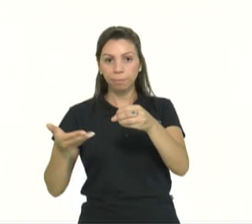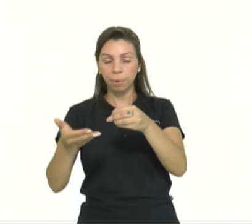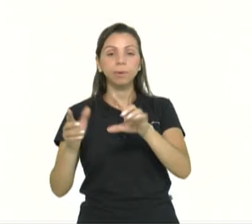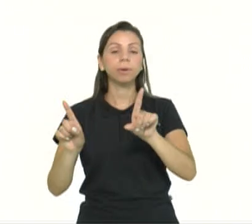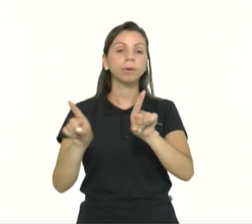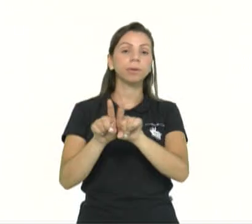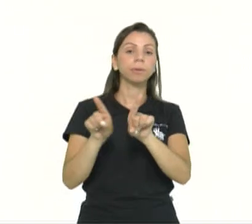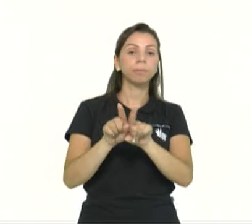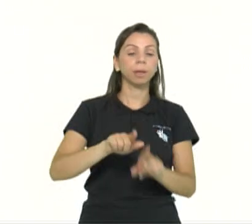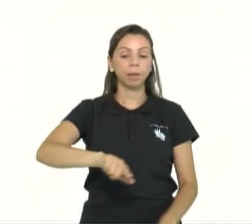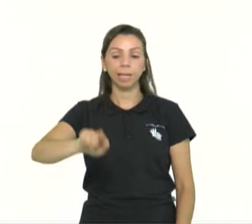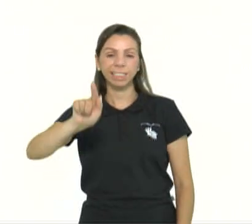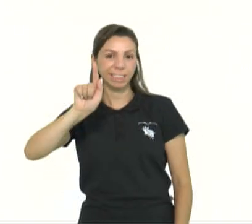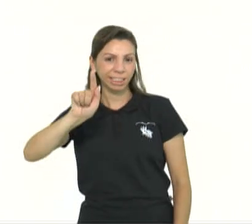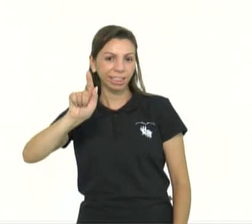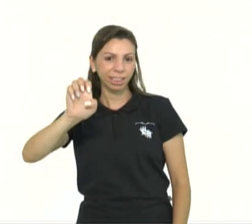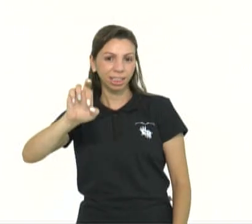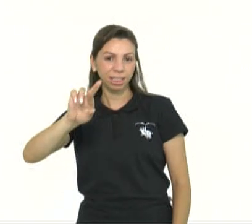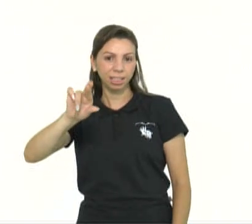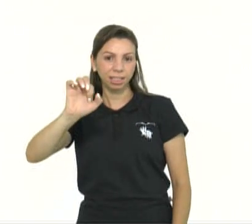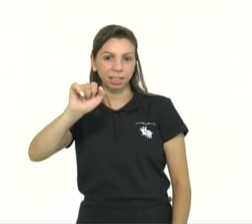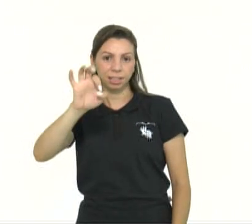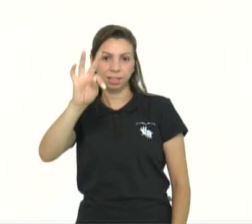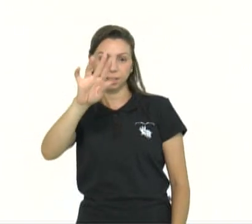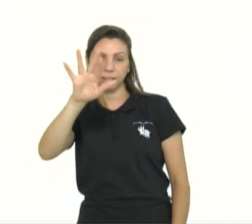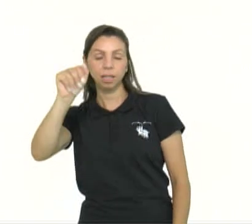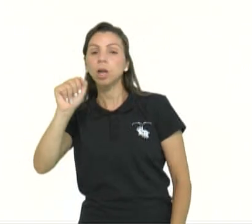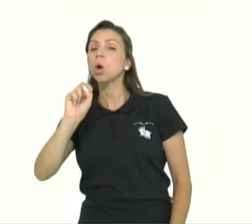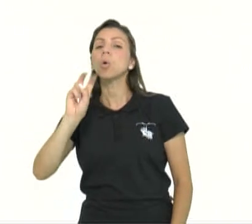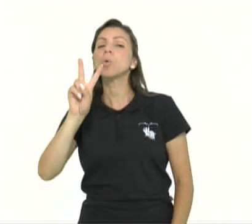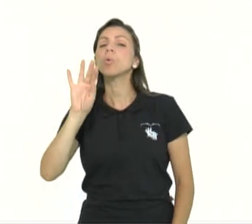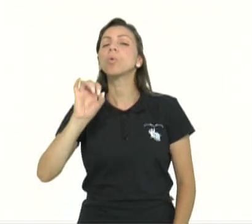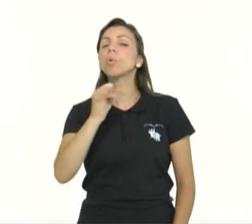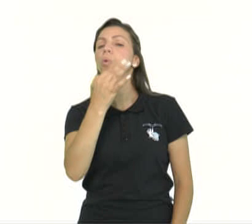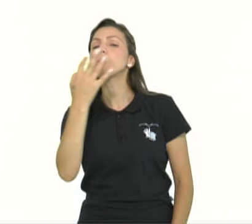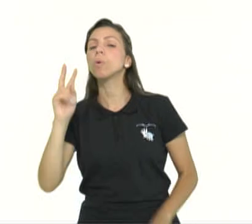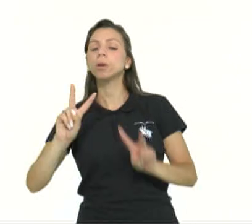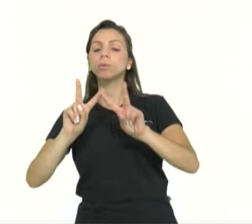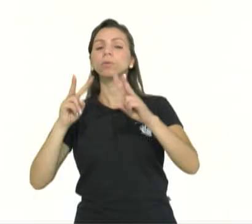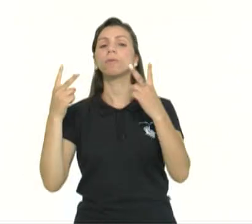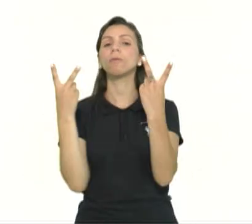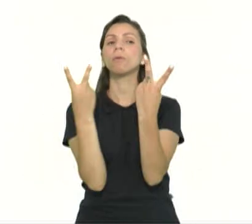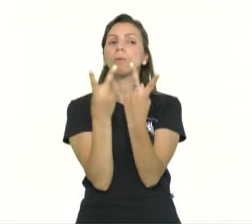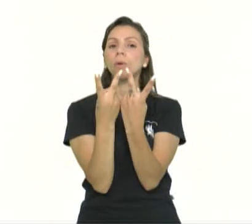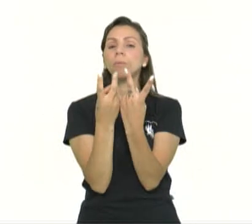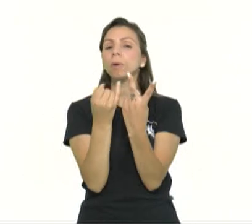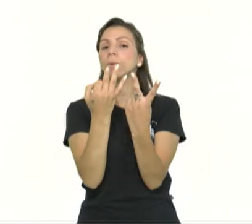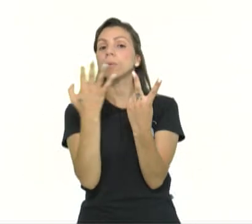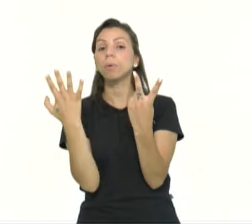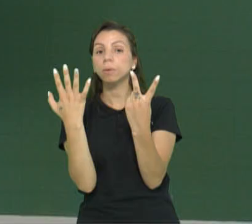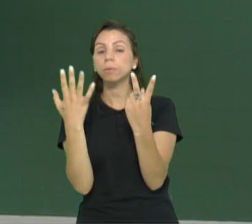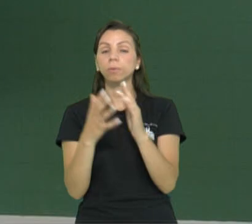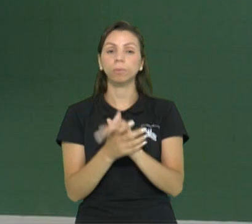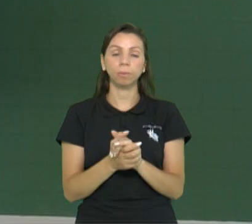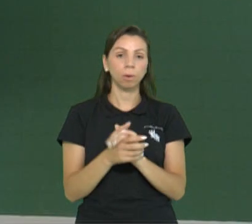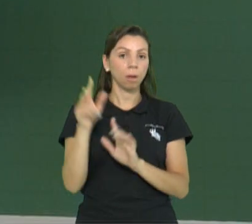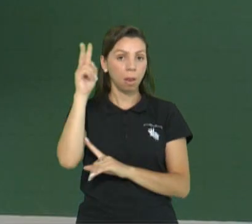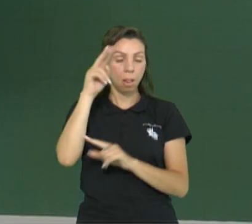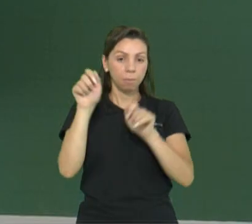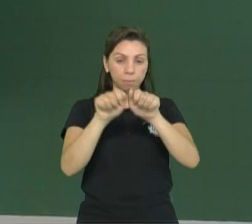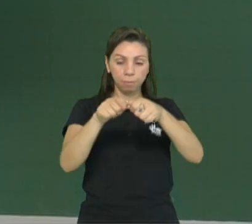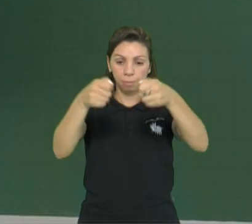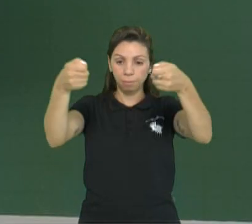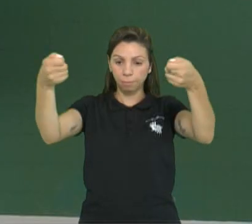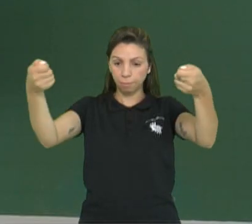a geratriz. Determinar o volume desse tronco. Lembrando,